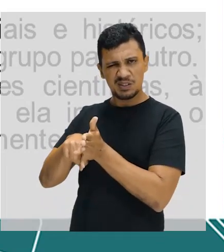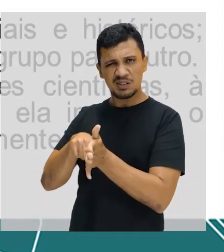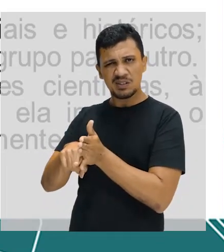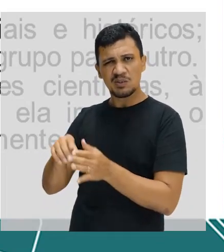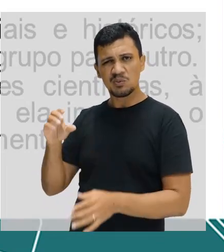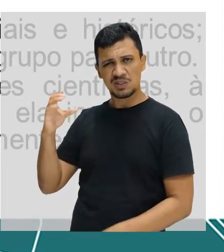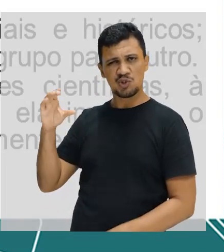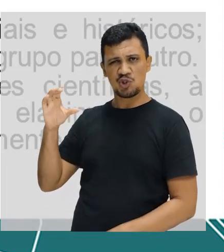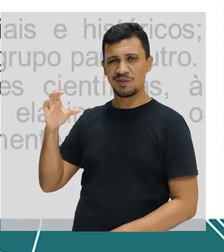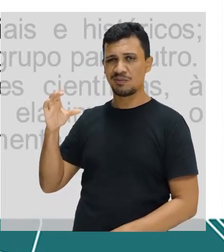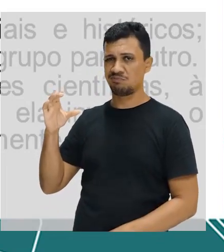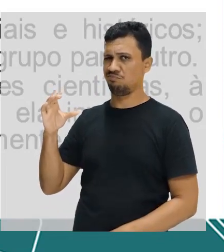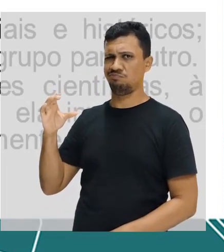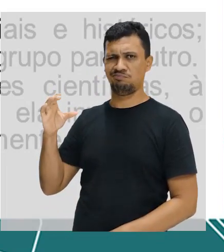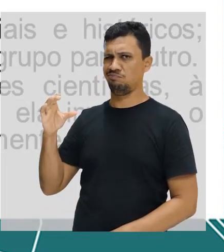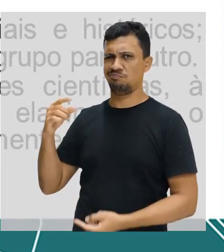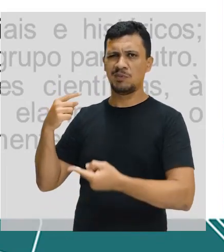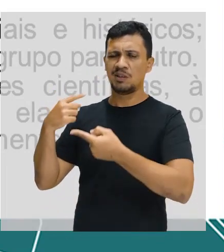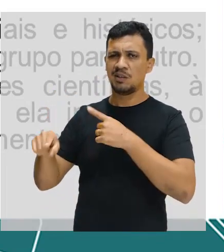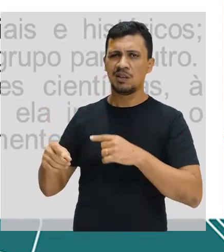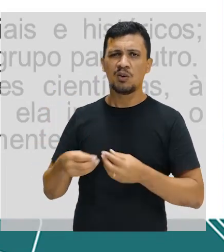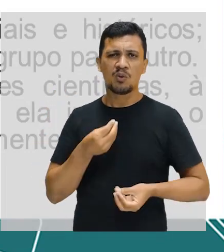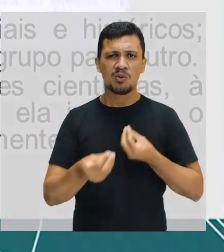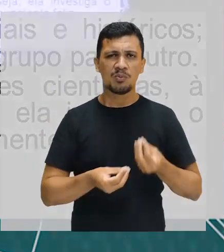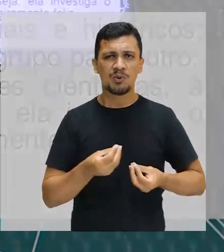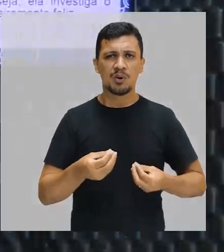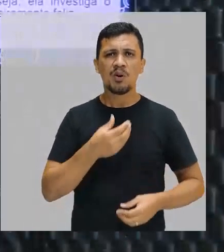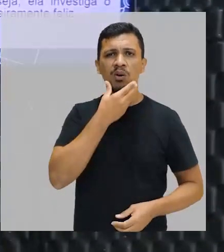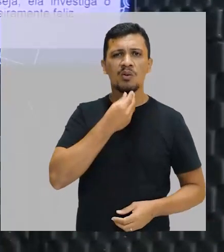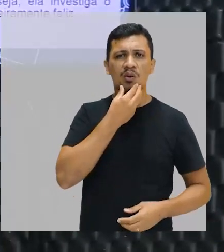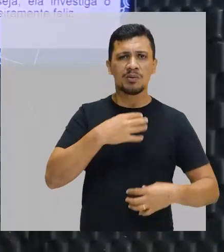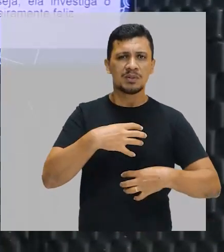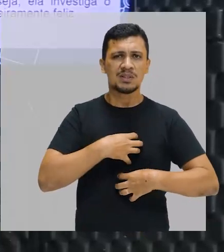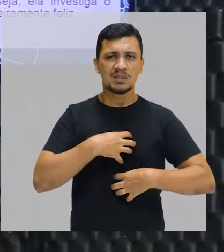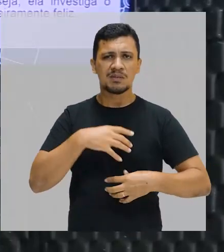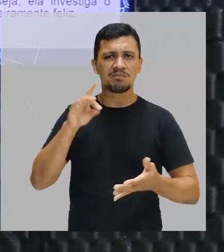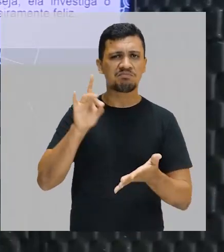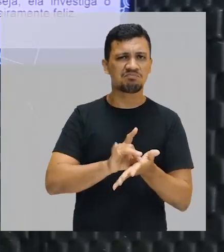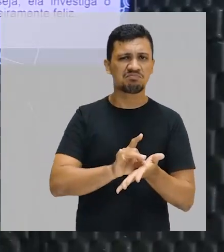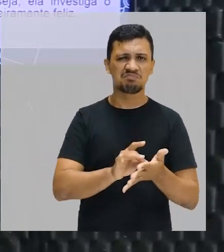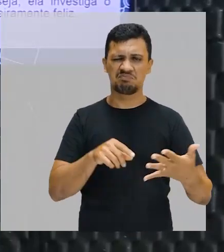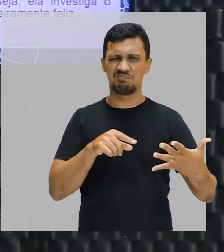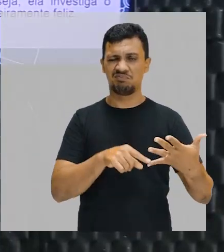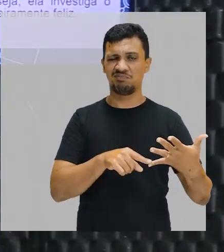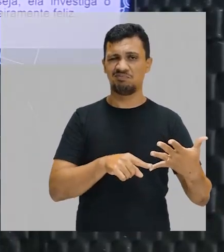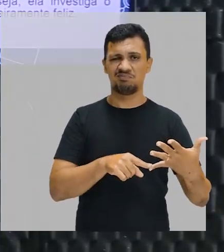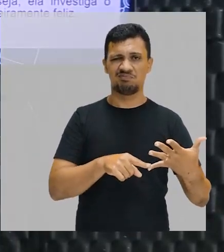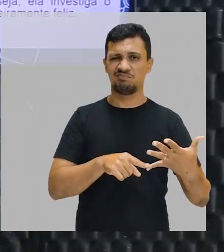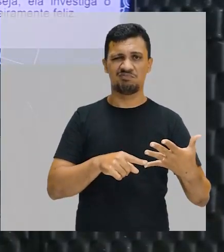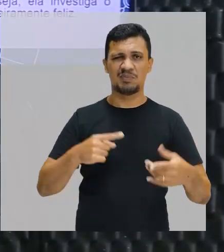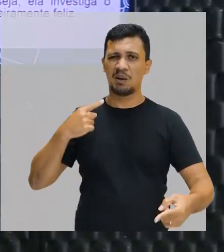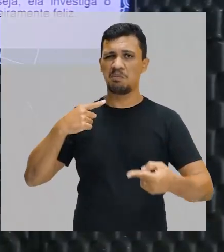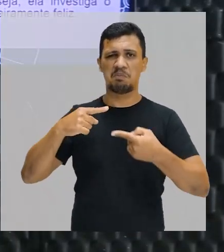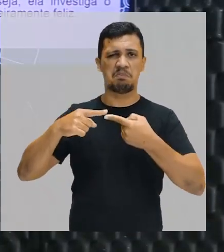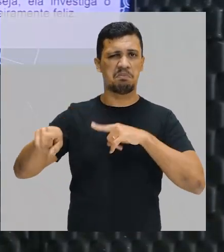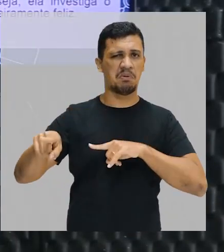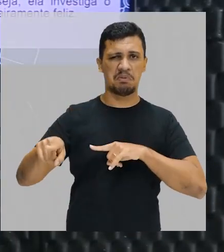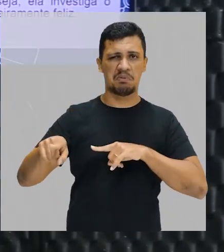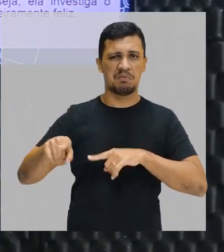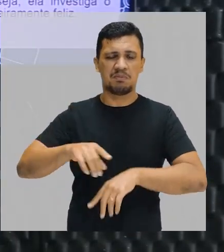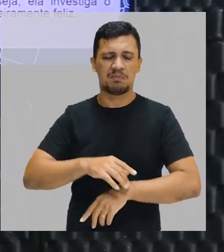Ou seja, ela investiga o sentido que o homem dá às suas ações para ser verdadeiramente. Está muito fechado, está muito radical isso aqui, está muito.